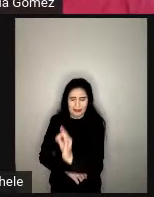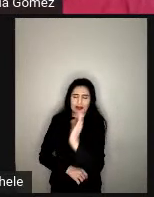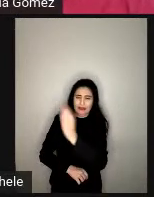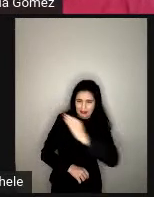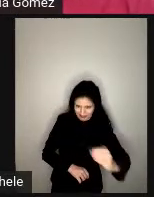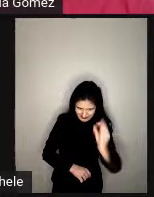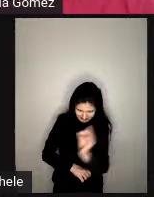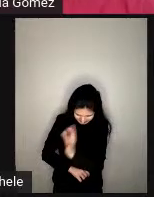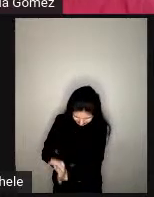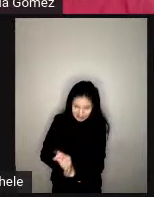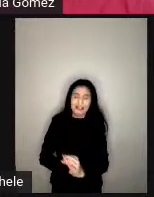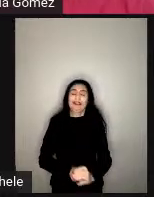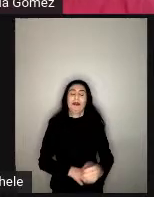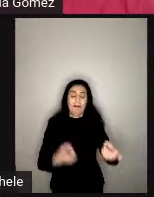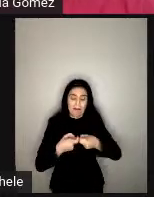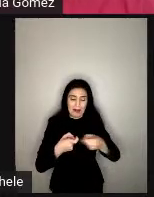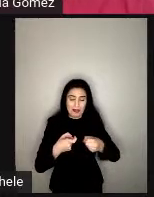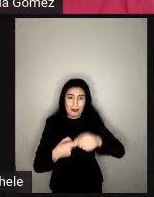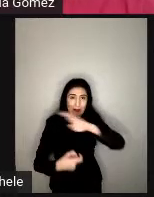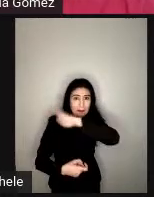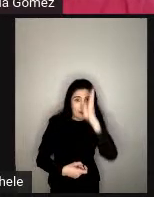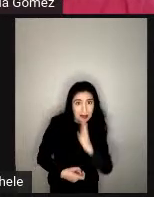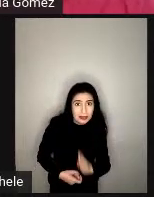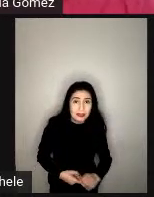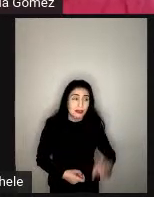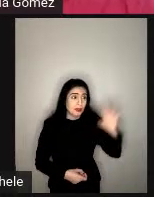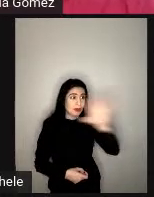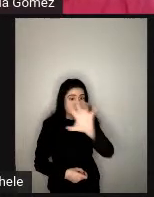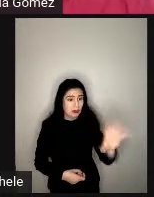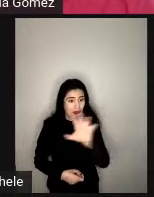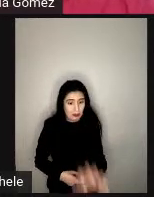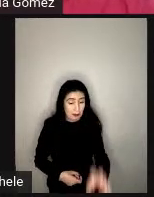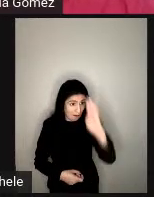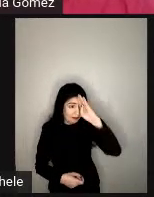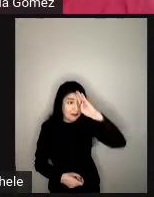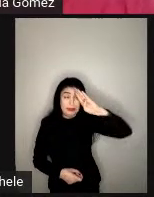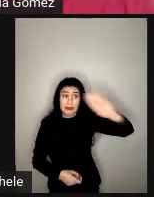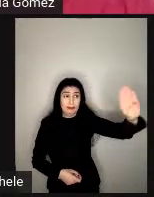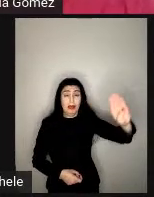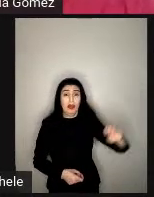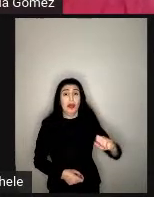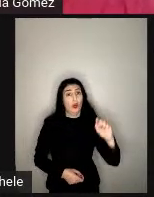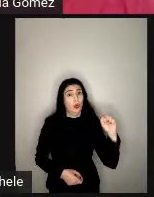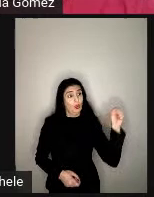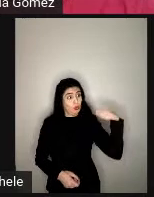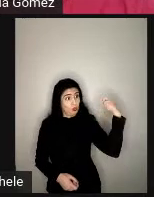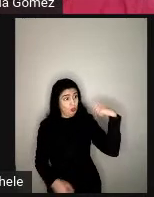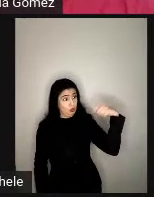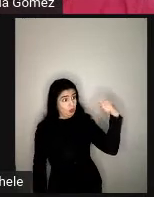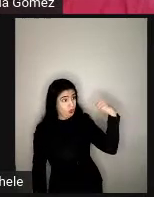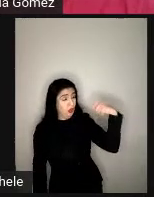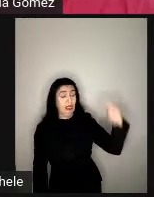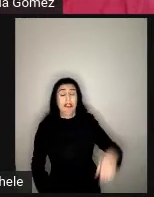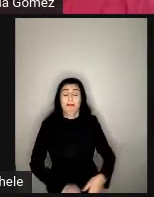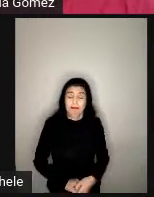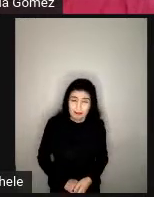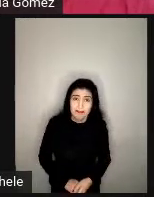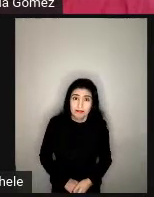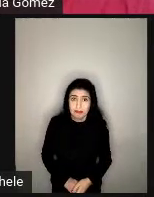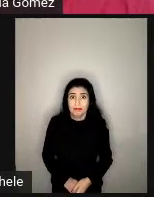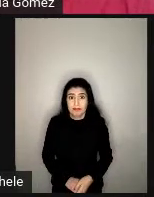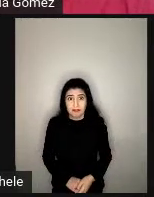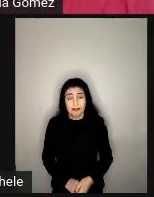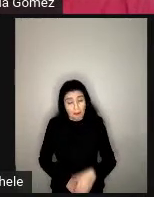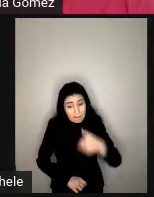Brasil inteiro, inclusive do sul do país, em que eles diziam, olha, vocês estão sendo muito otimistas, infelizmente o número está acima